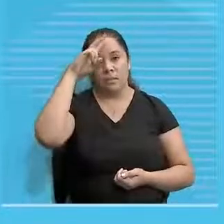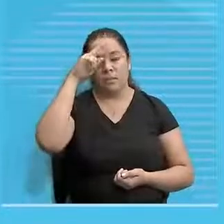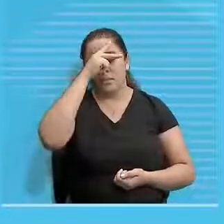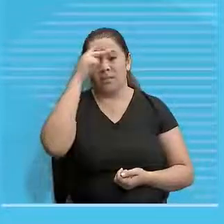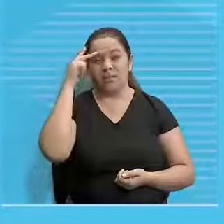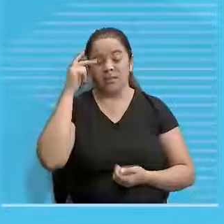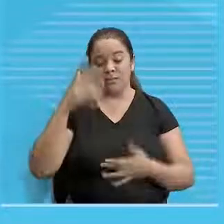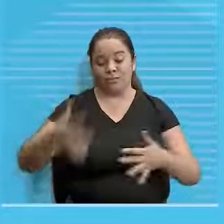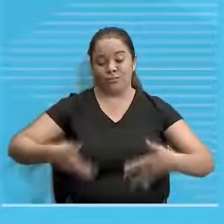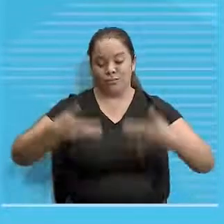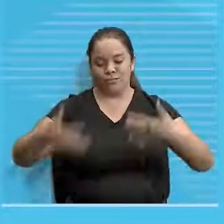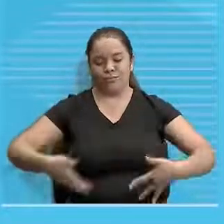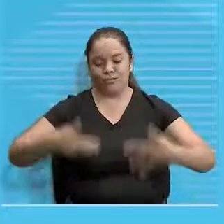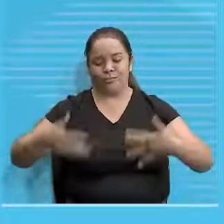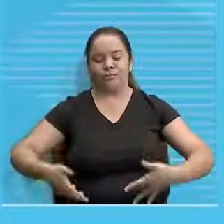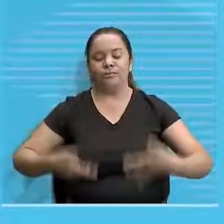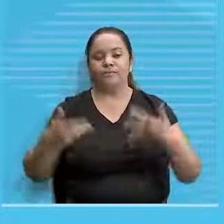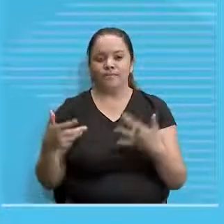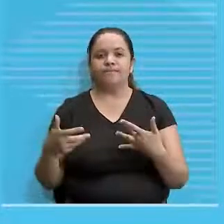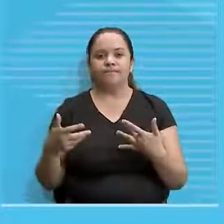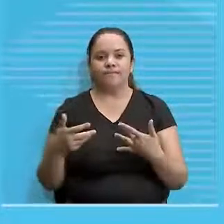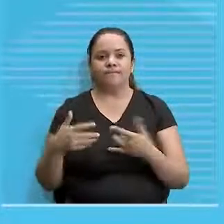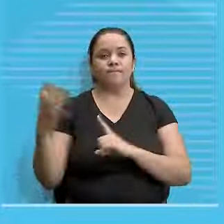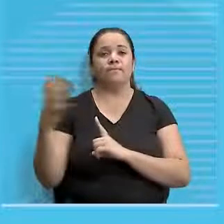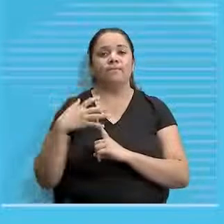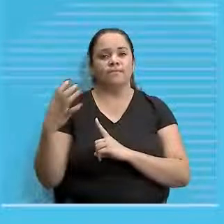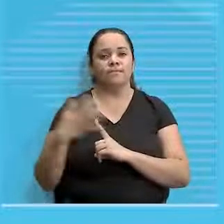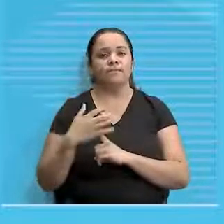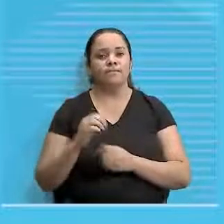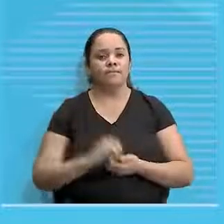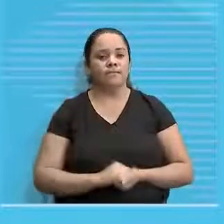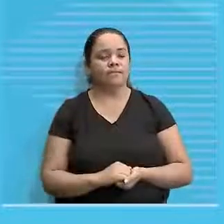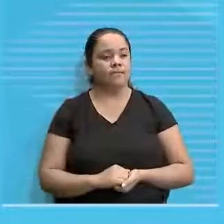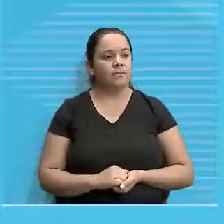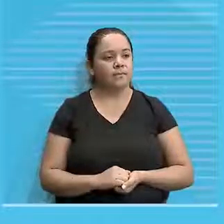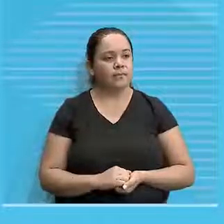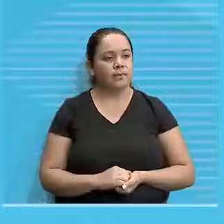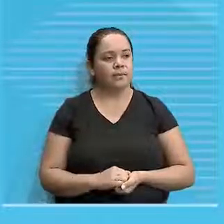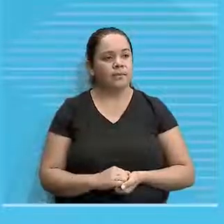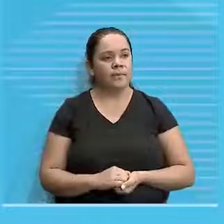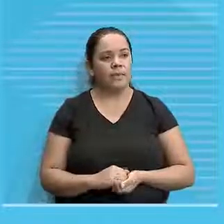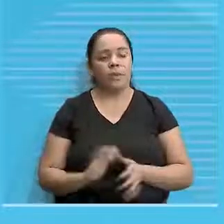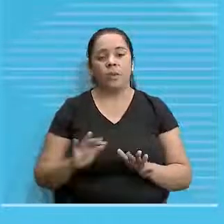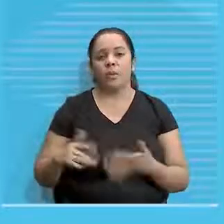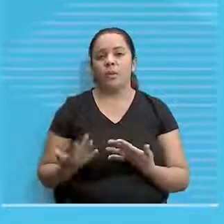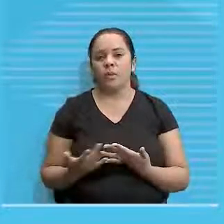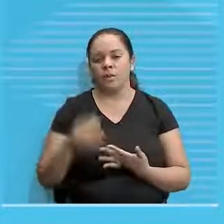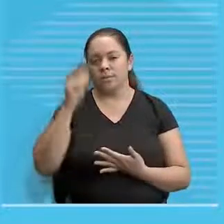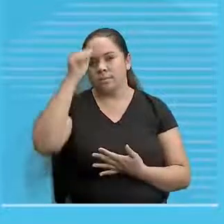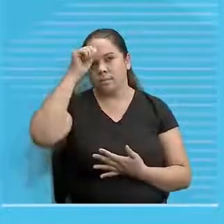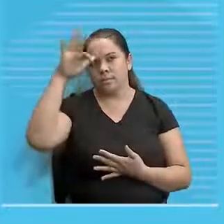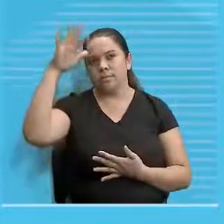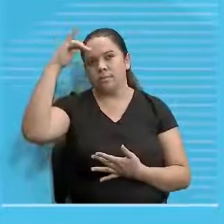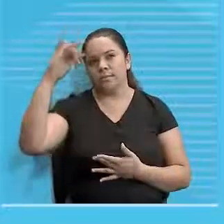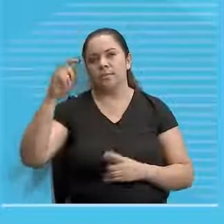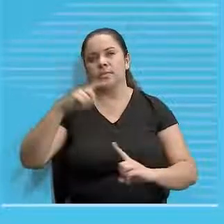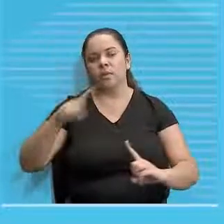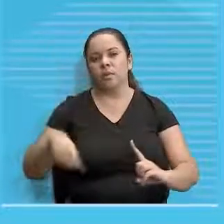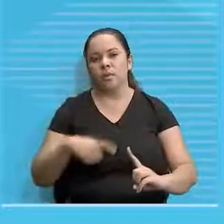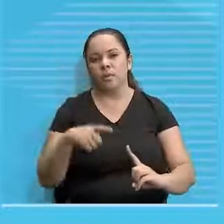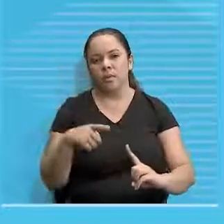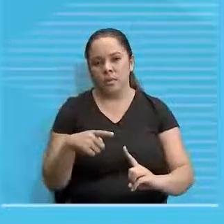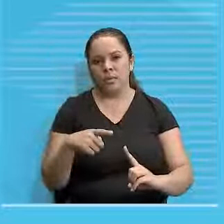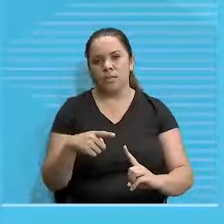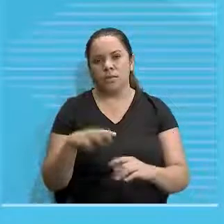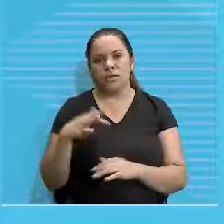gente também discutiu, olha aqui, para que tu possa se conhecer, quais são os seus sonhos para o futuro? Como você se imagina